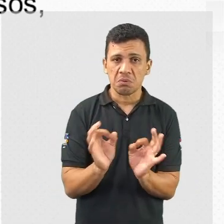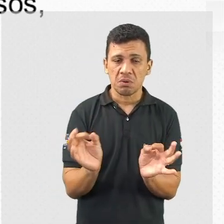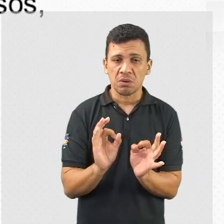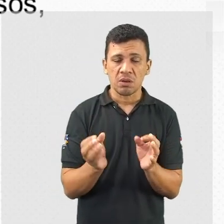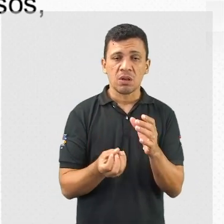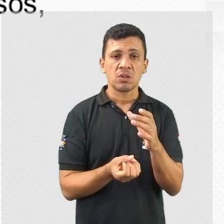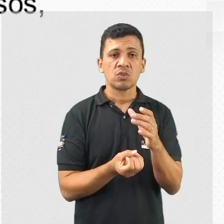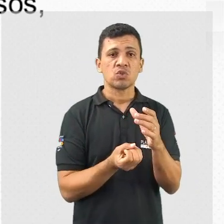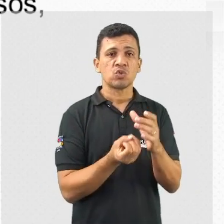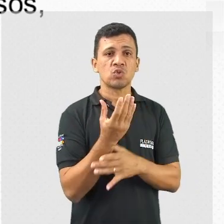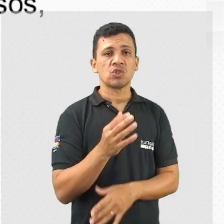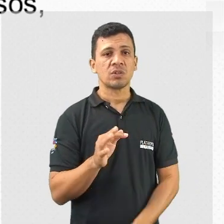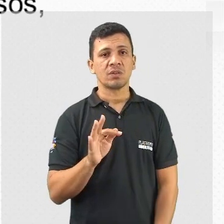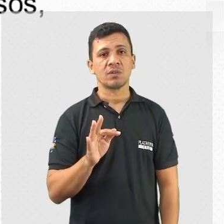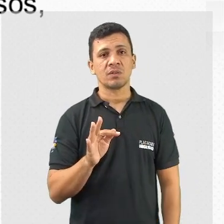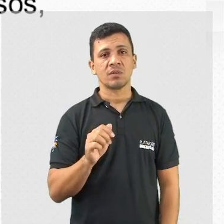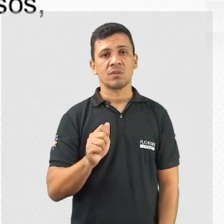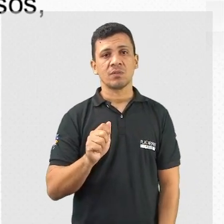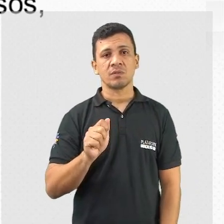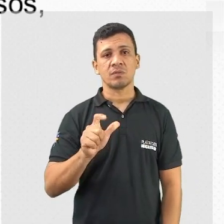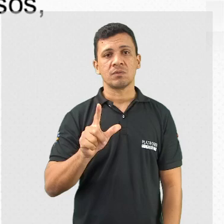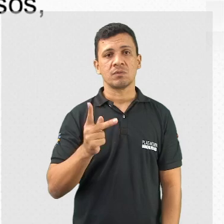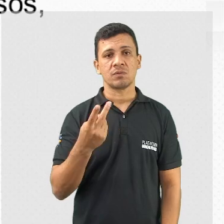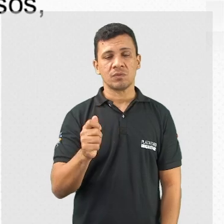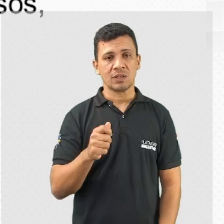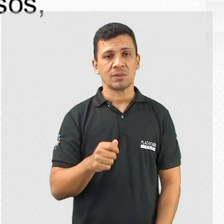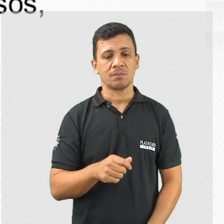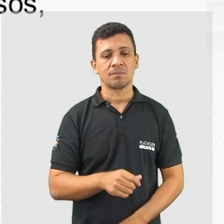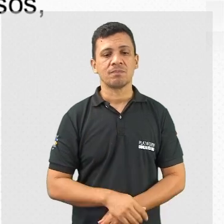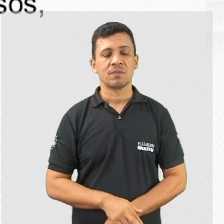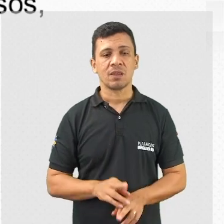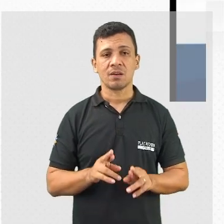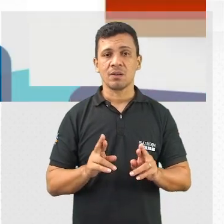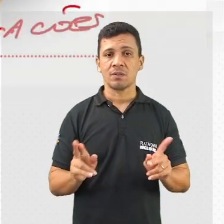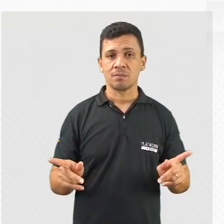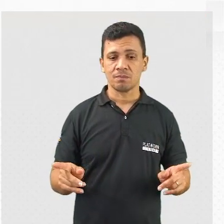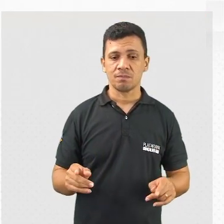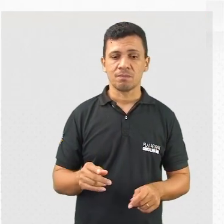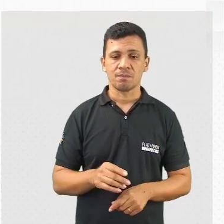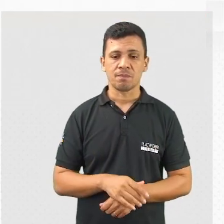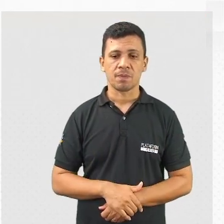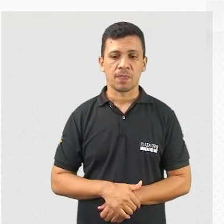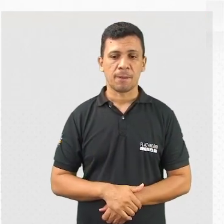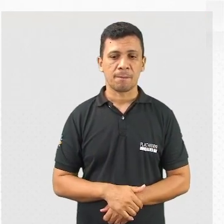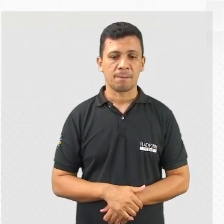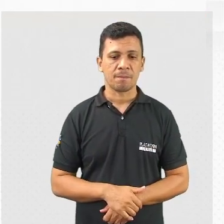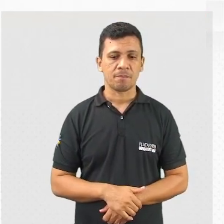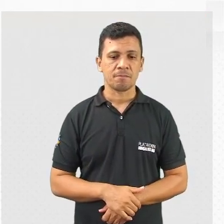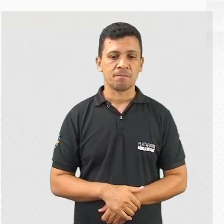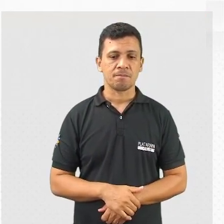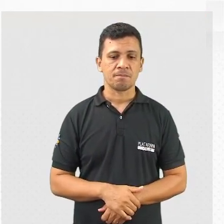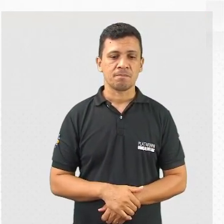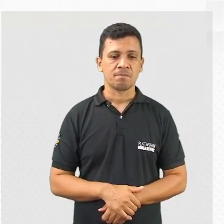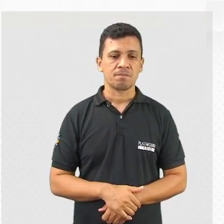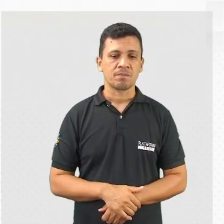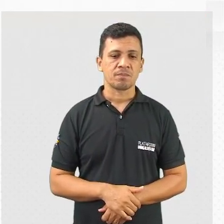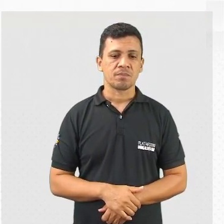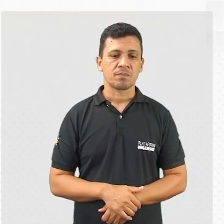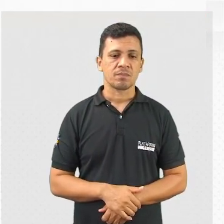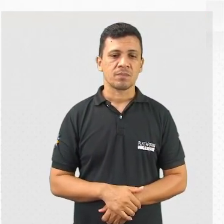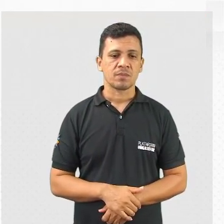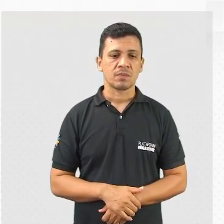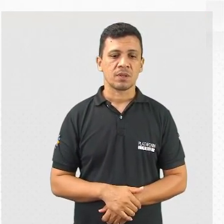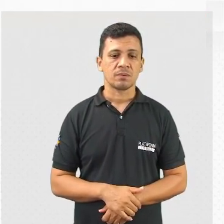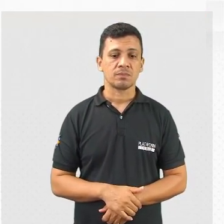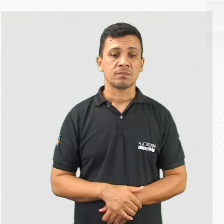originar falhas. Elas não sobem uma sobre a outra, como no caso do limite, tá certo? Convergente, como nós falamos. Para fechar com